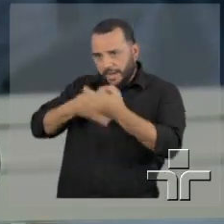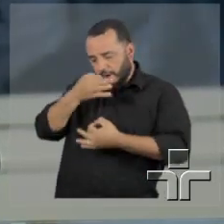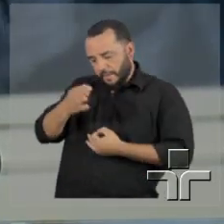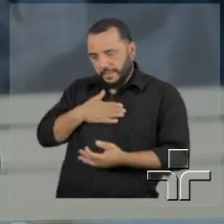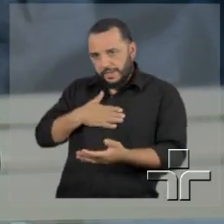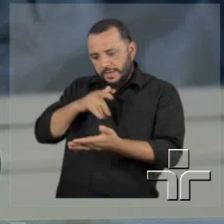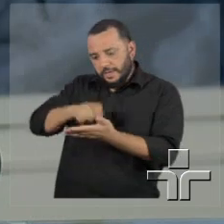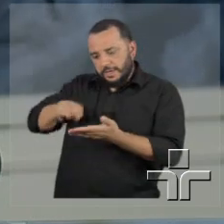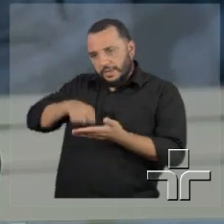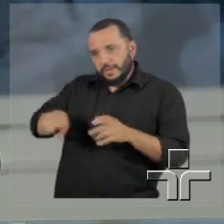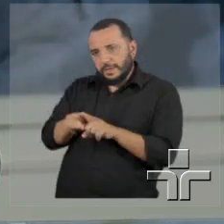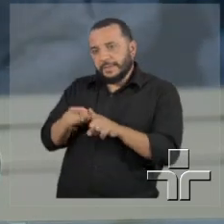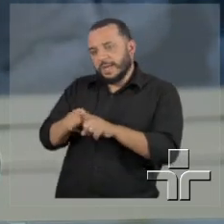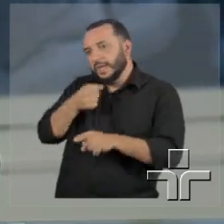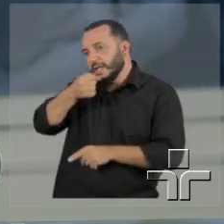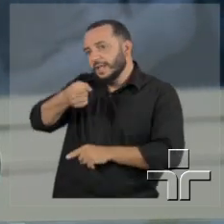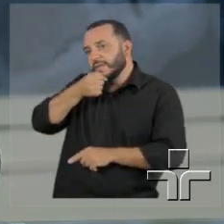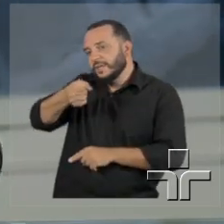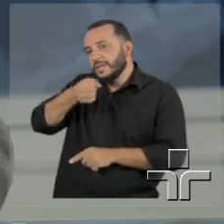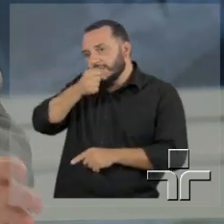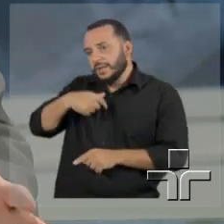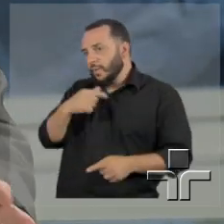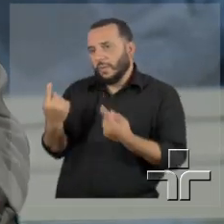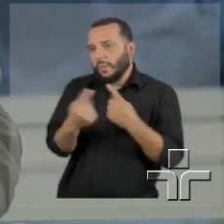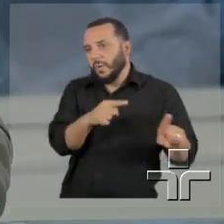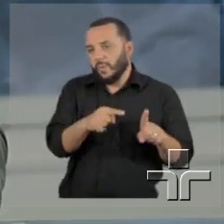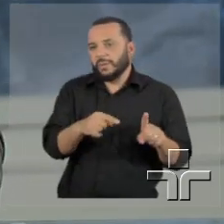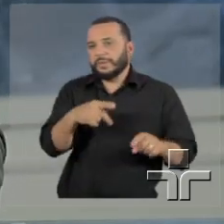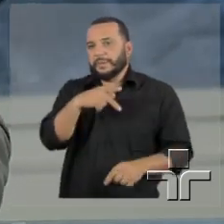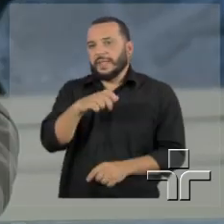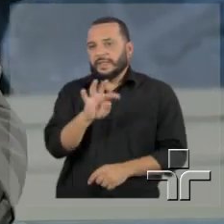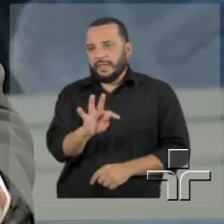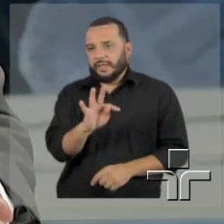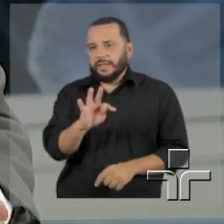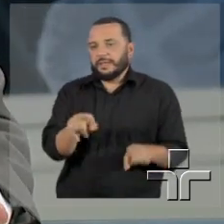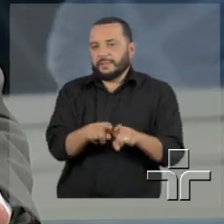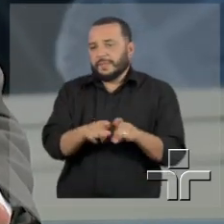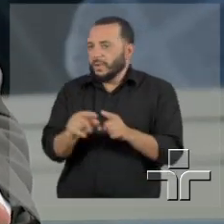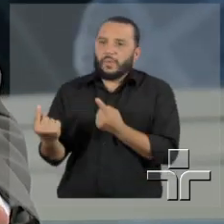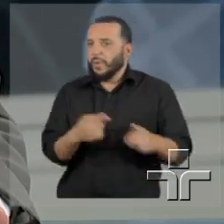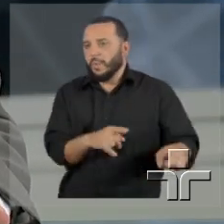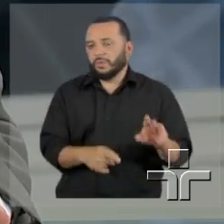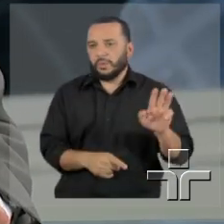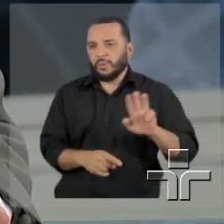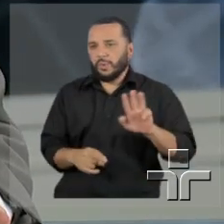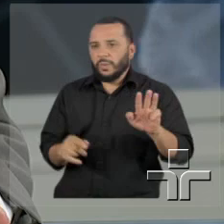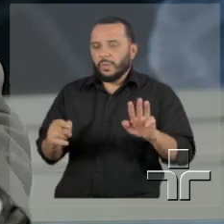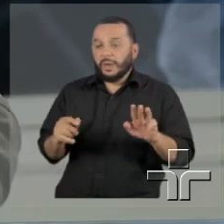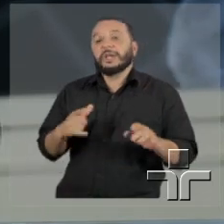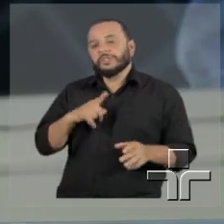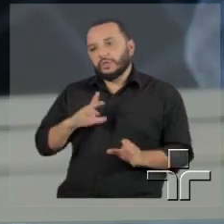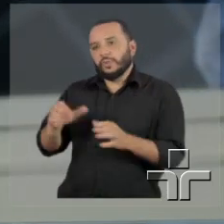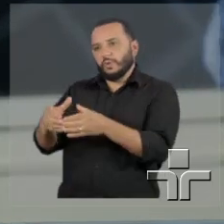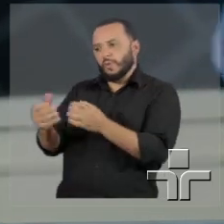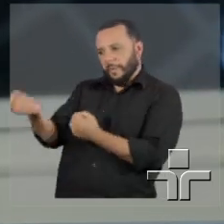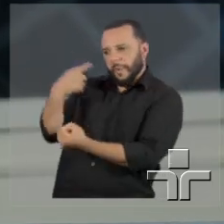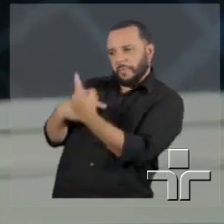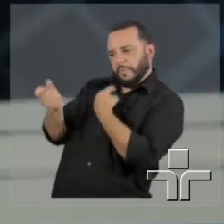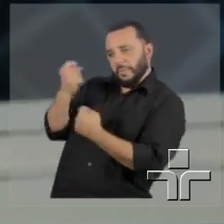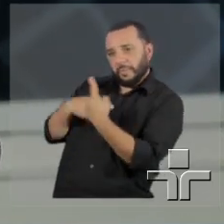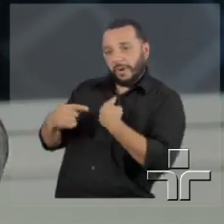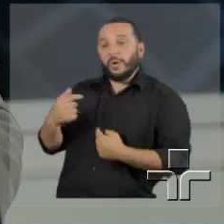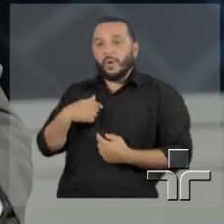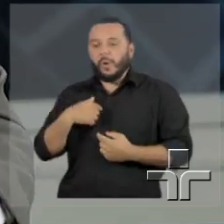em entrevistas criticando o PT, o Lula, várias questões, aí eu era atacado por um grupo. Hoje eu faço críticas